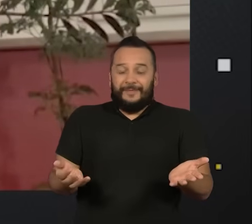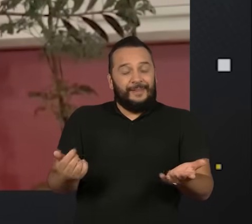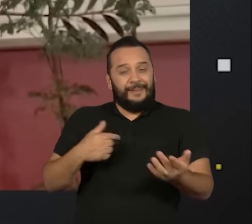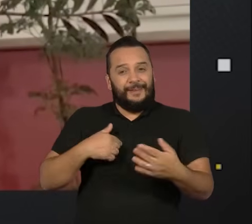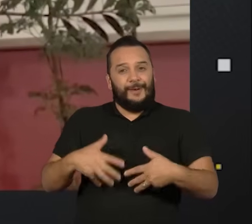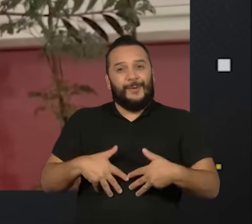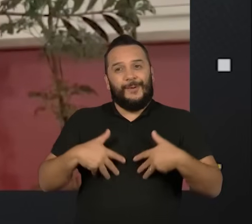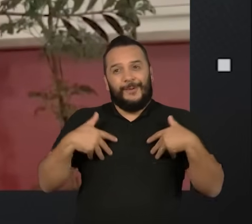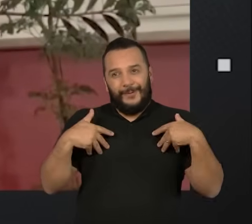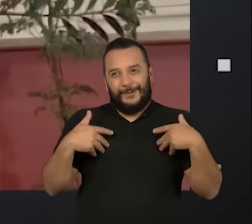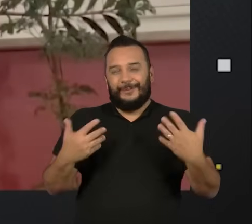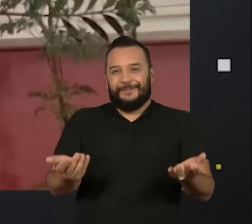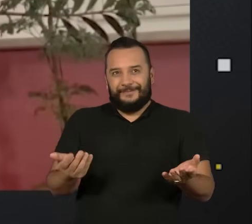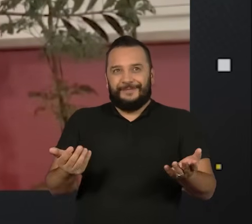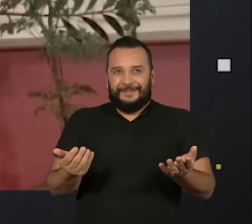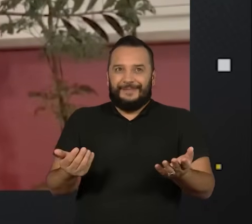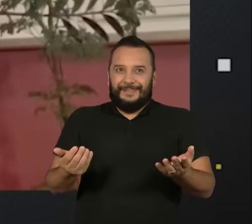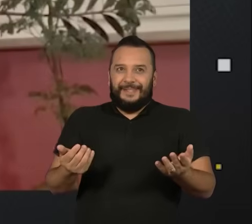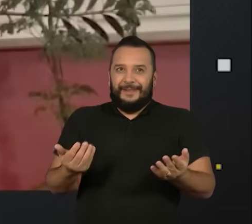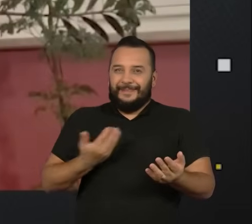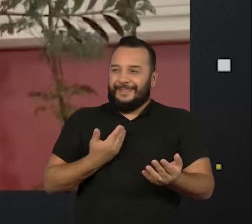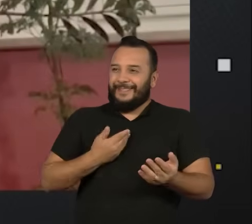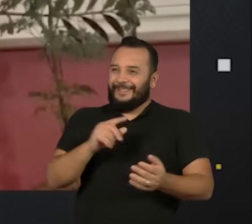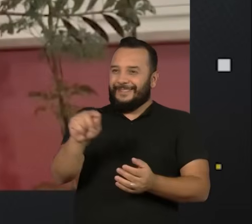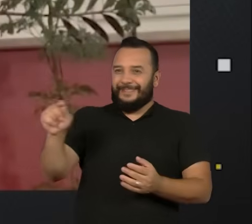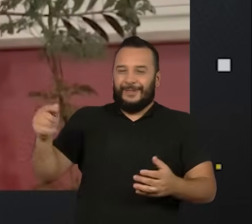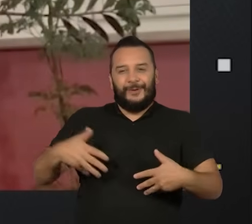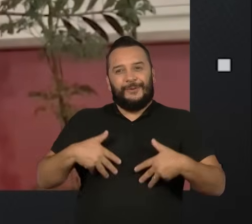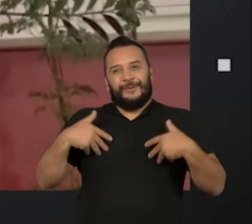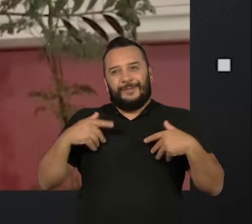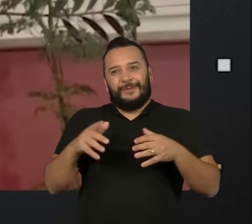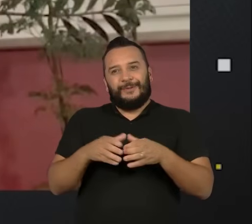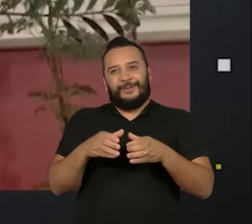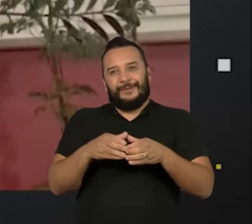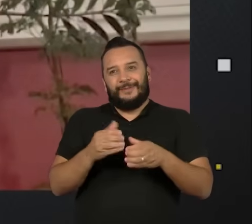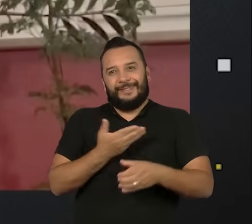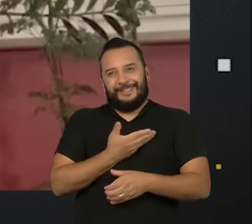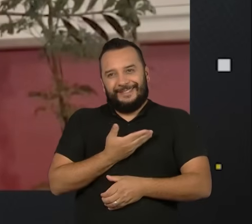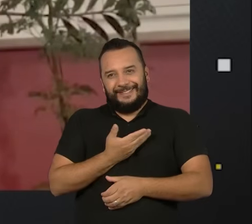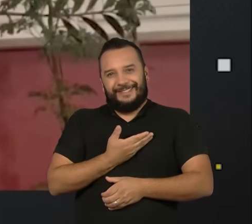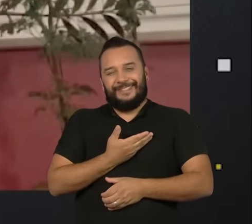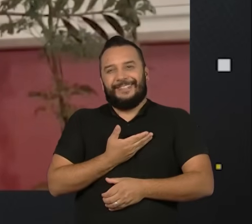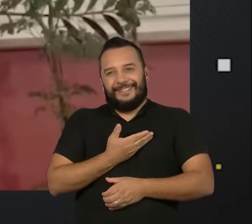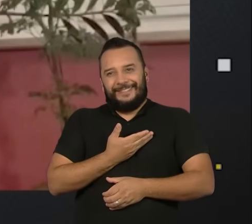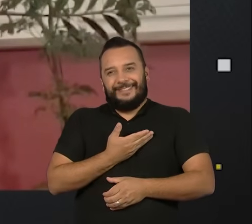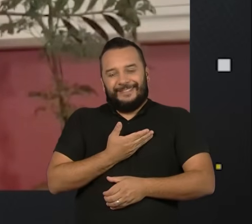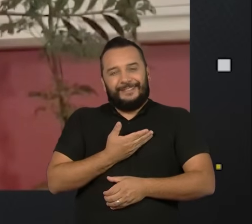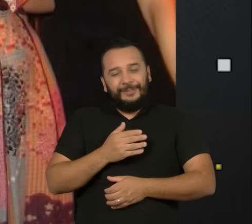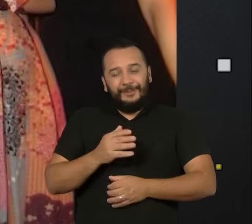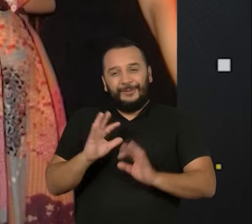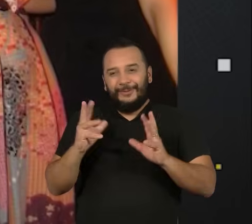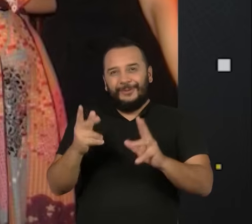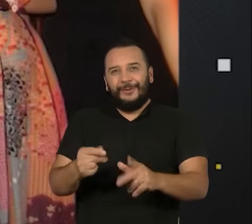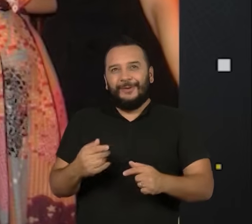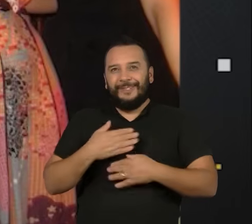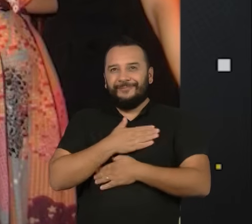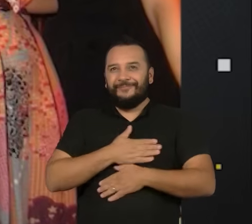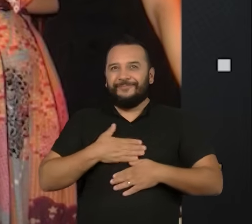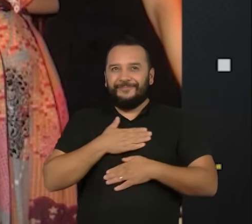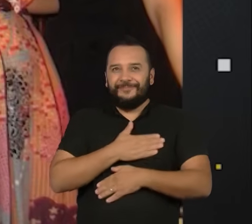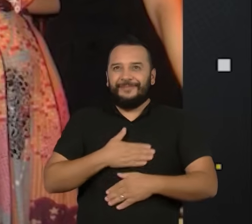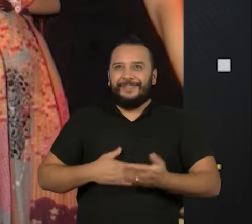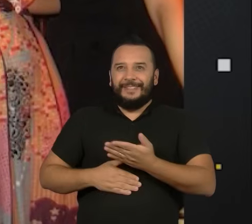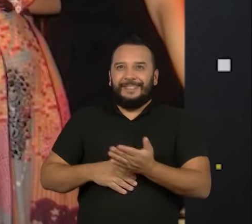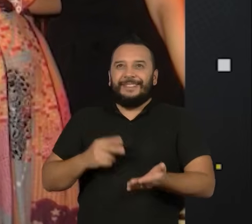orgulhou muito. A gente, eu digo eu e as outras amigas, porque somos um grupo de amigas aqui, todas saudosas,